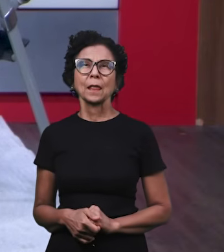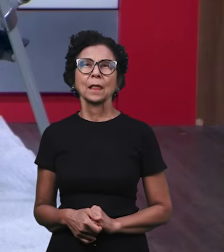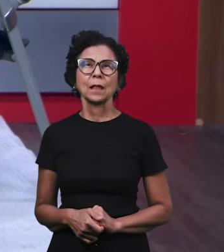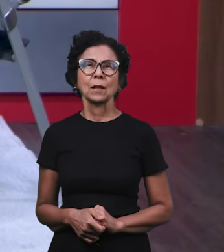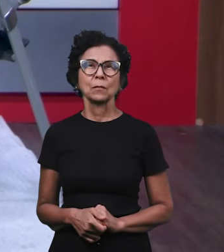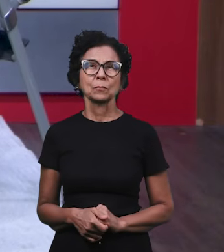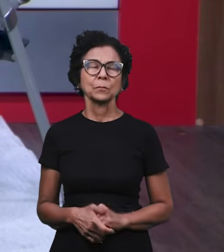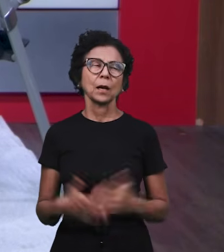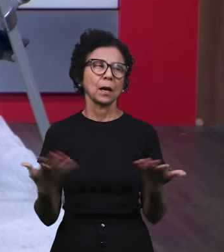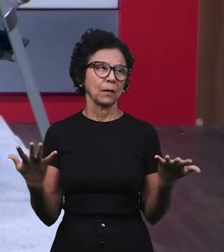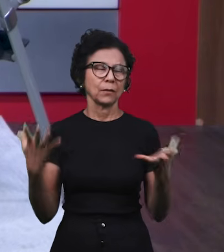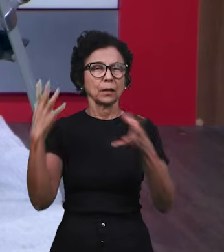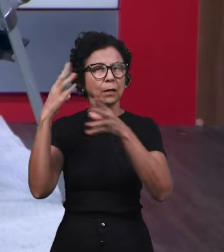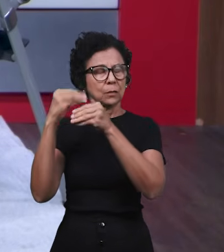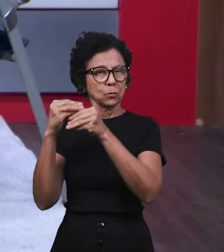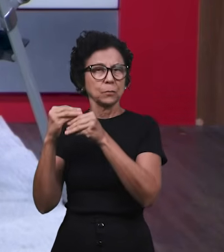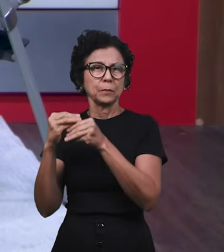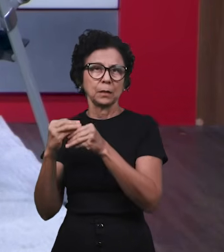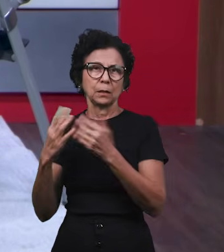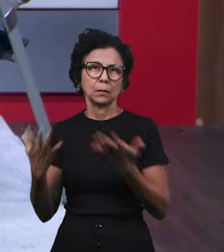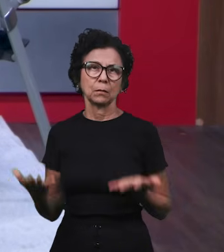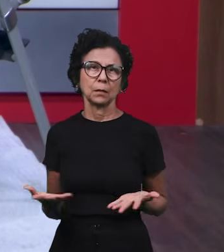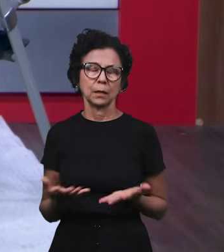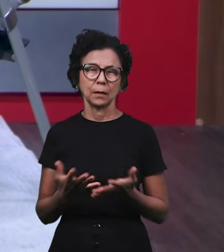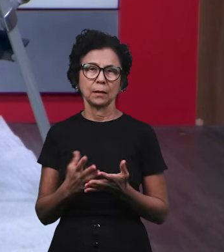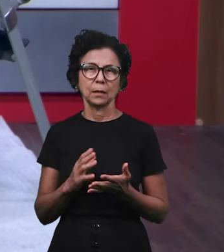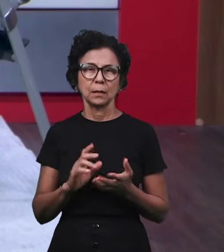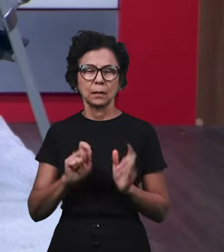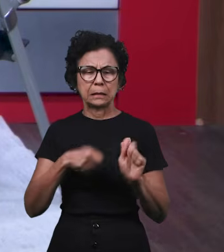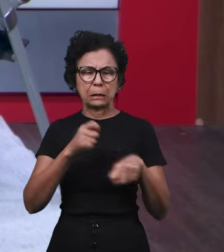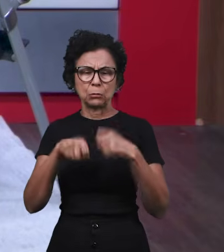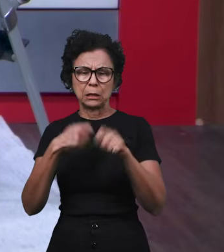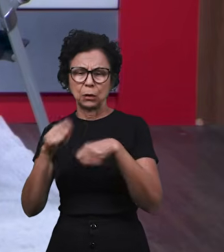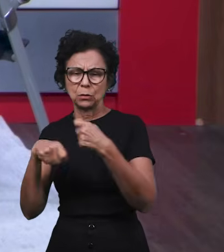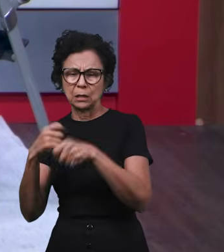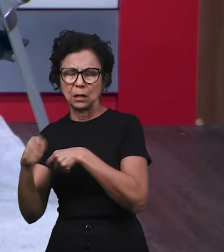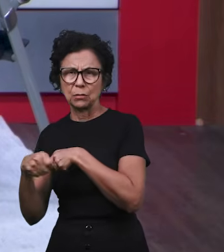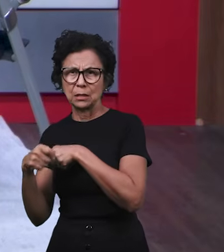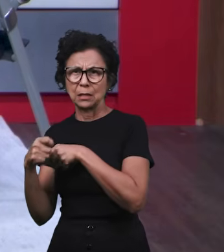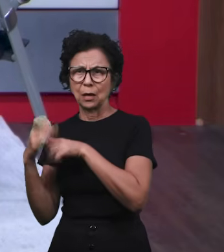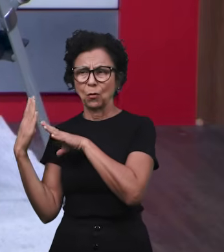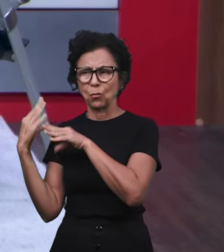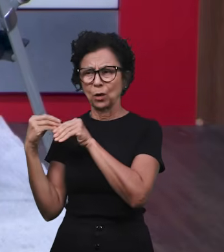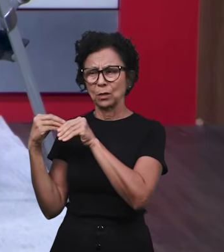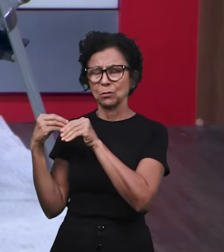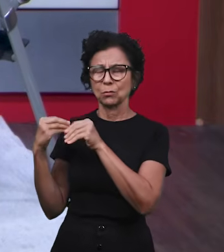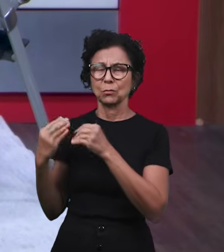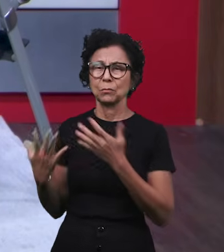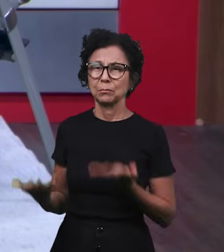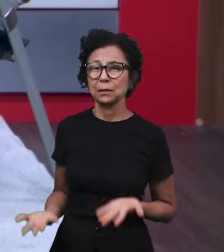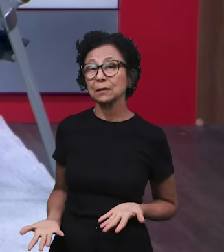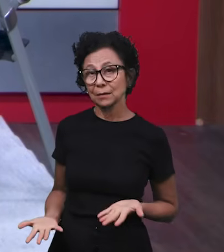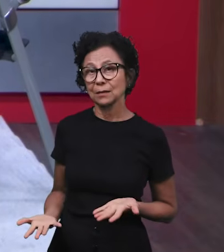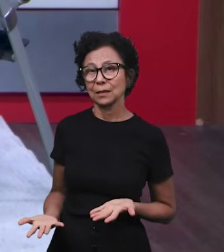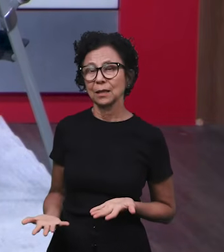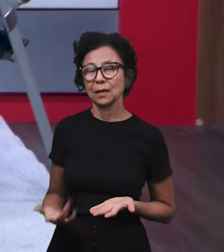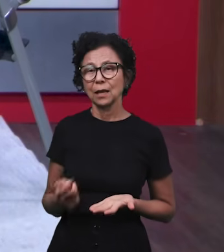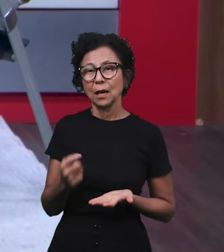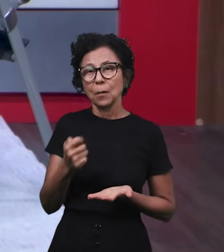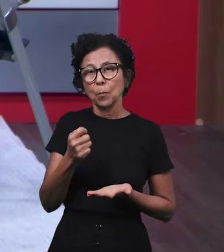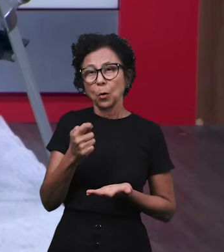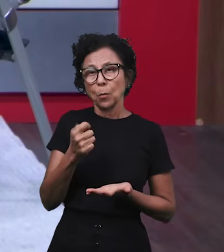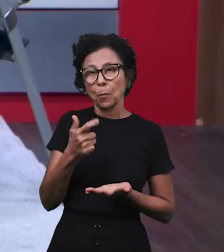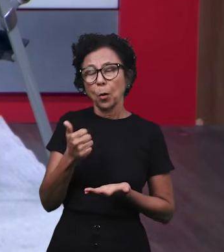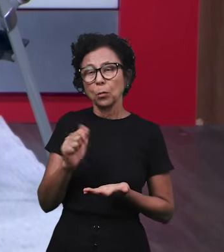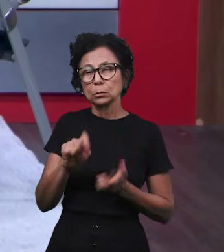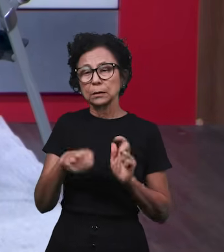acho que muito mais, né, a quantidade de sinais. Você não precisa trazer tantos sinais, e em poucos sinais ali já traz